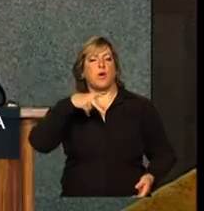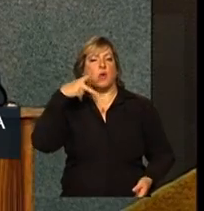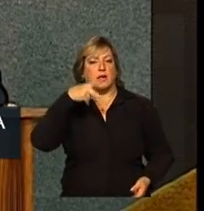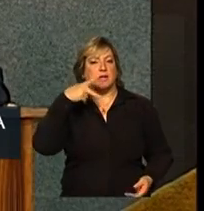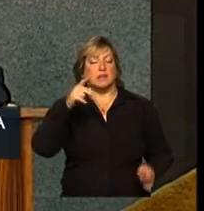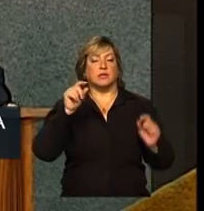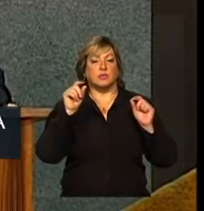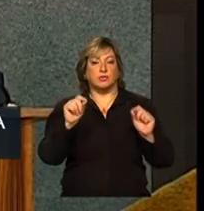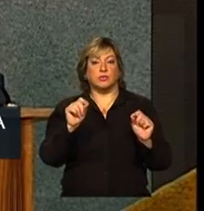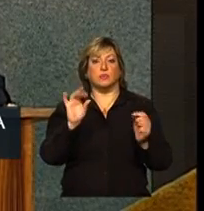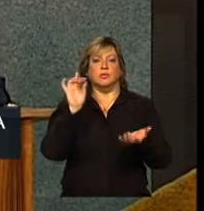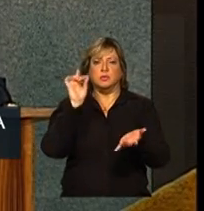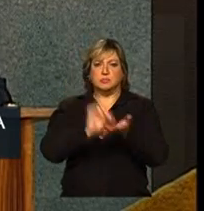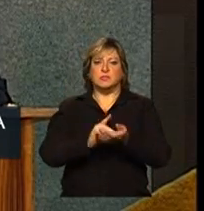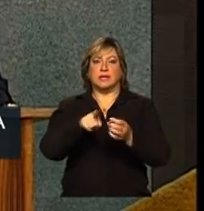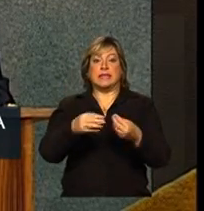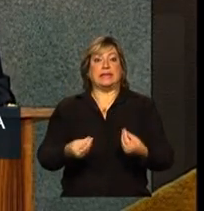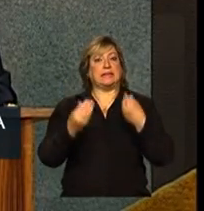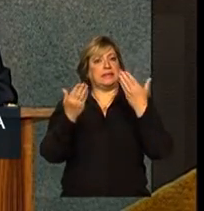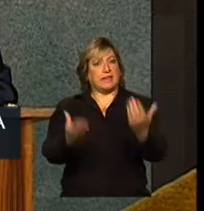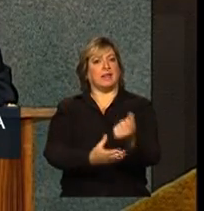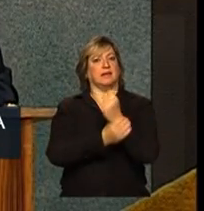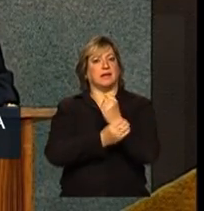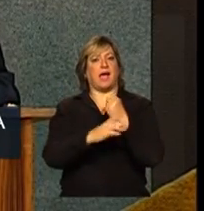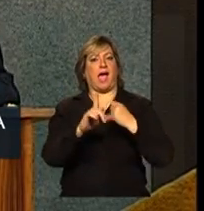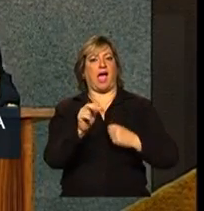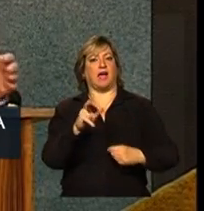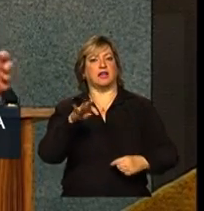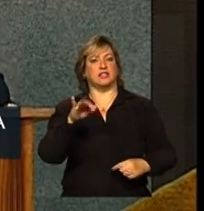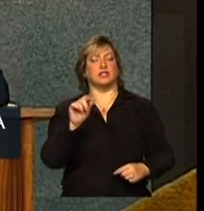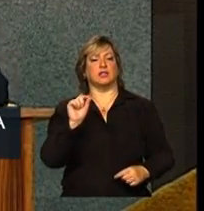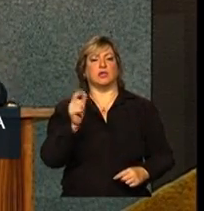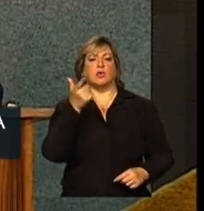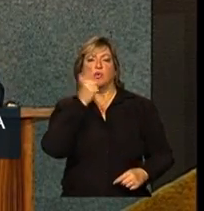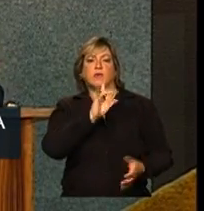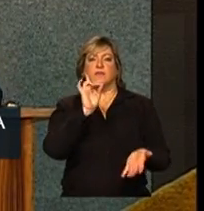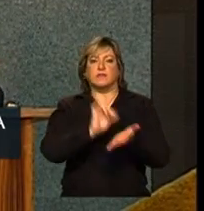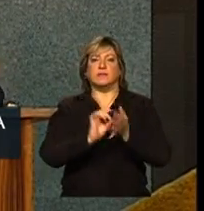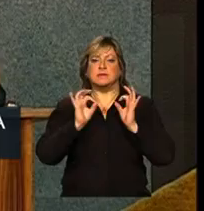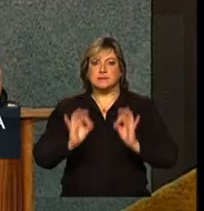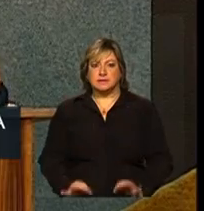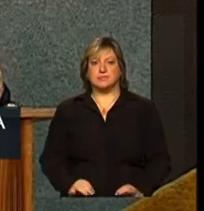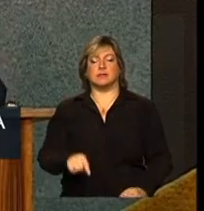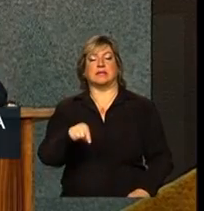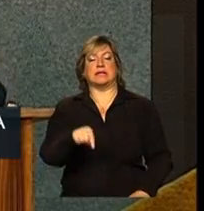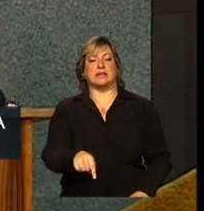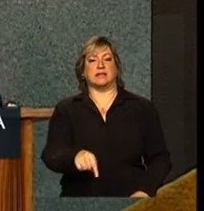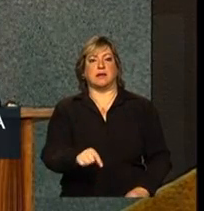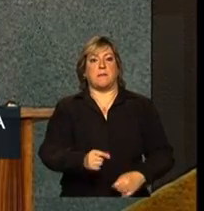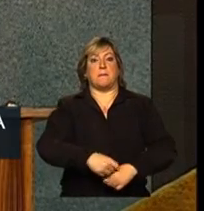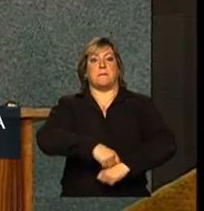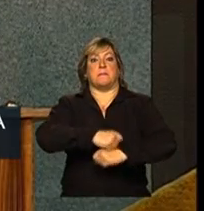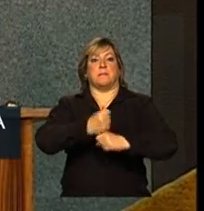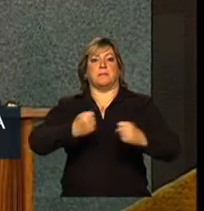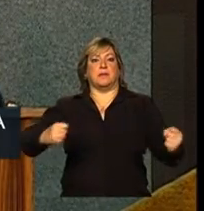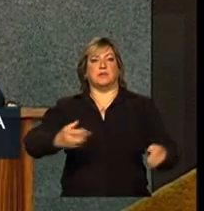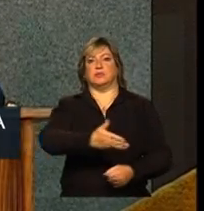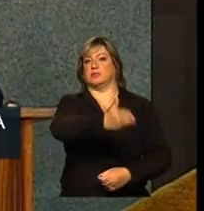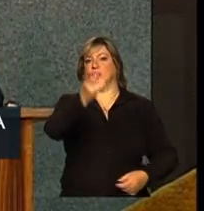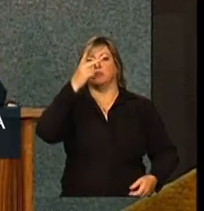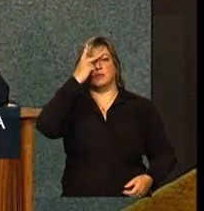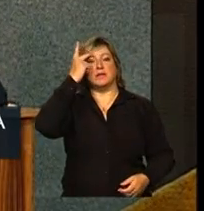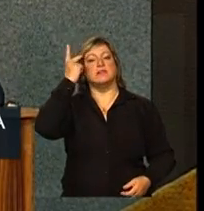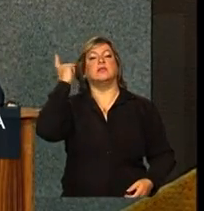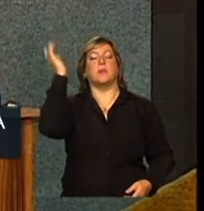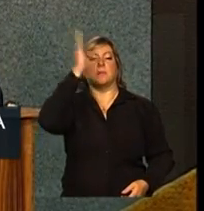efetivamente garantam a consolidação deste imenso número de brasileiros